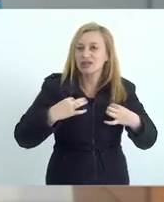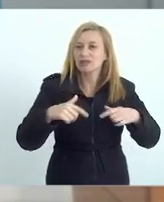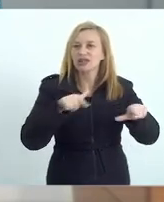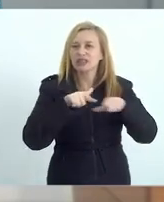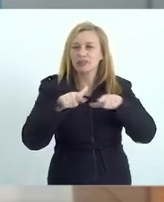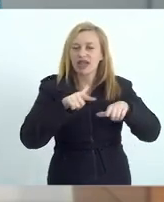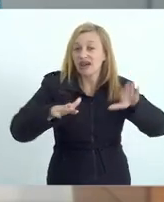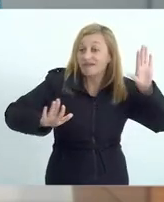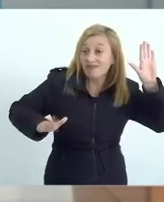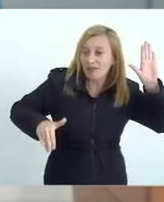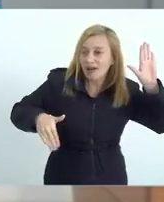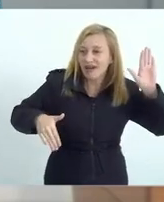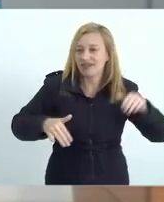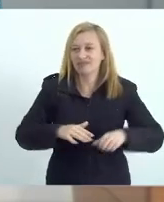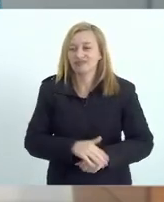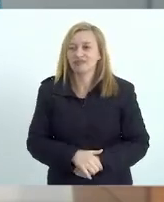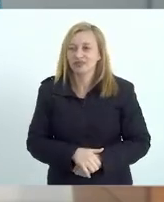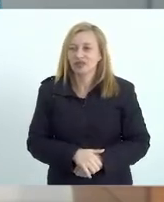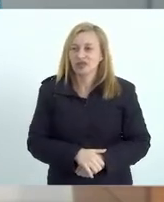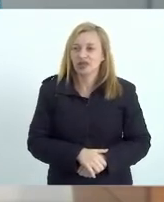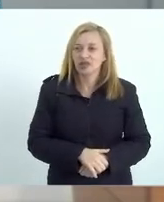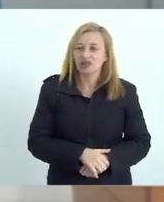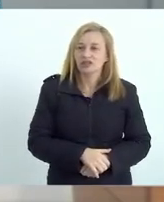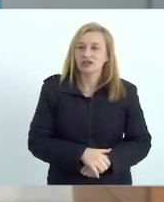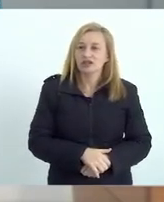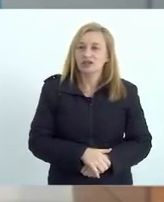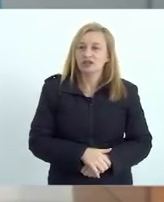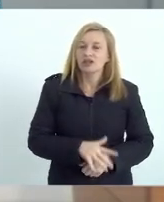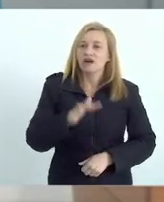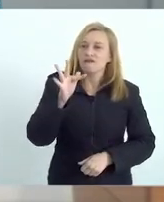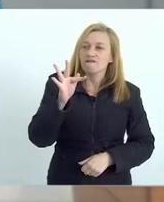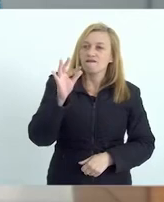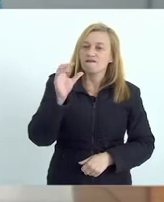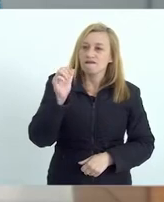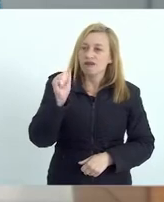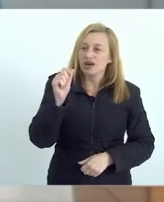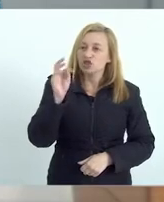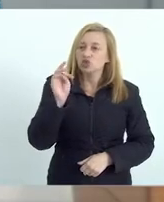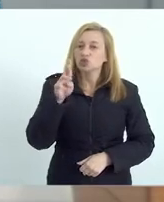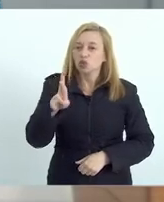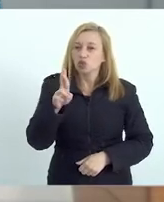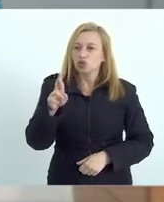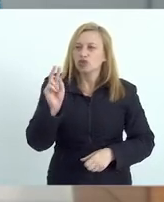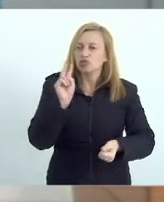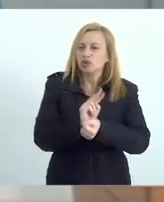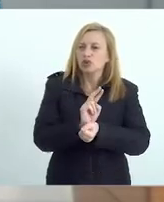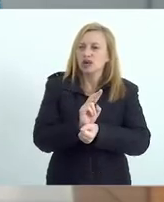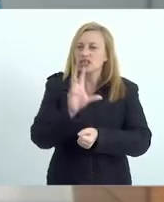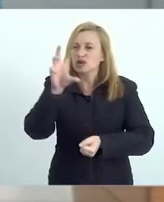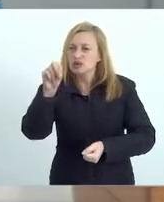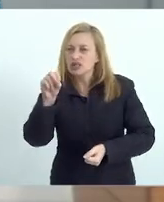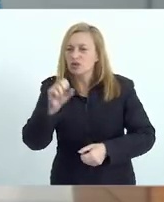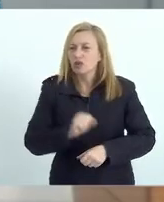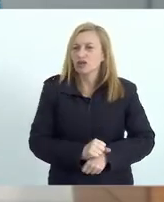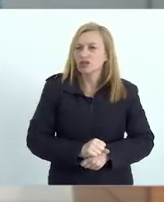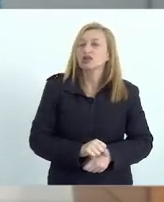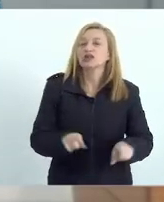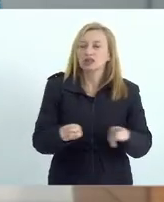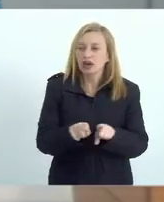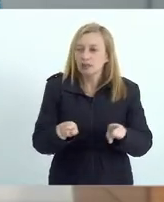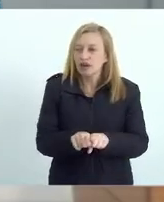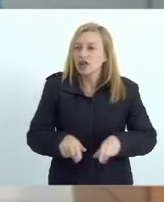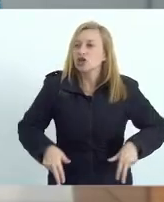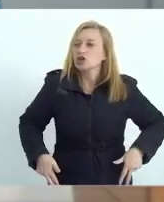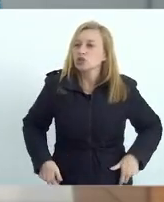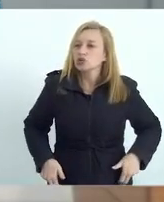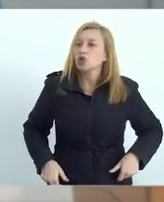para trabalhar na praia com fator de proteção 50 no meu comando estão recebendo sunga